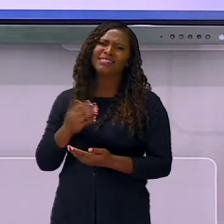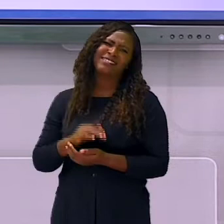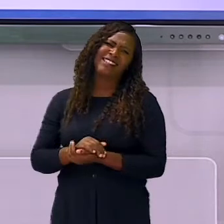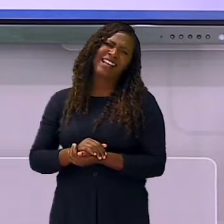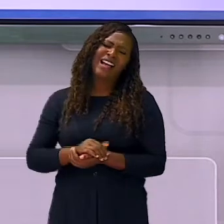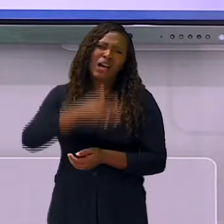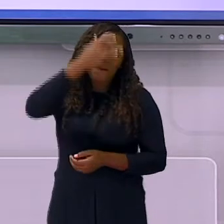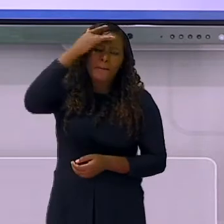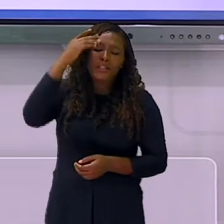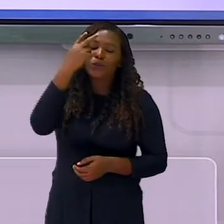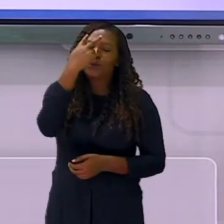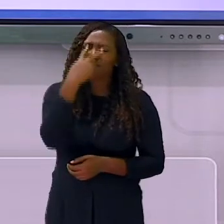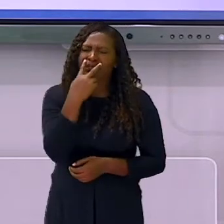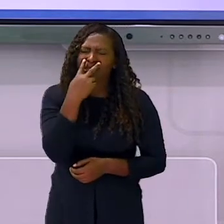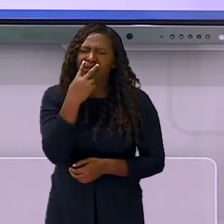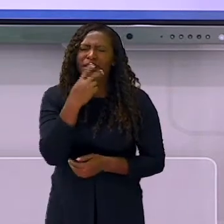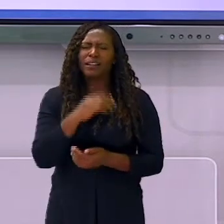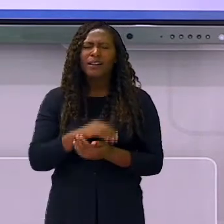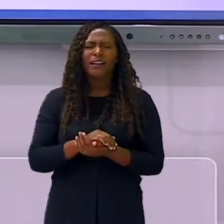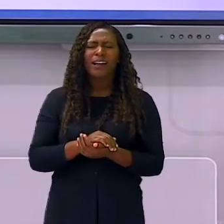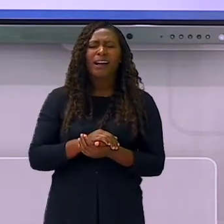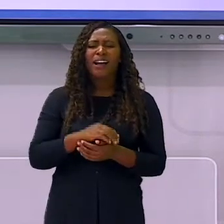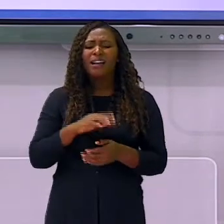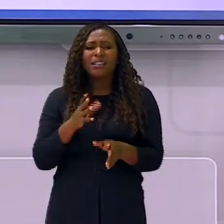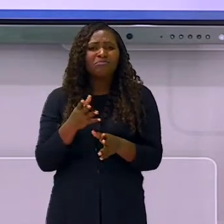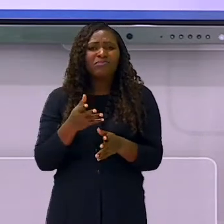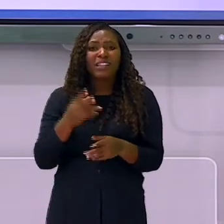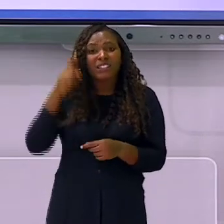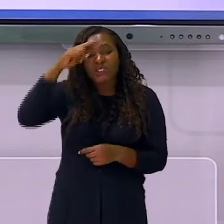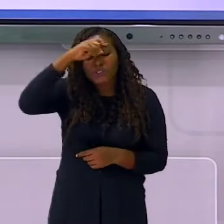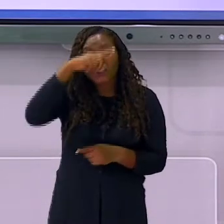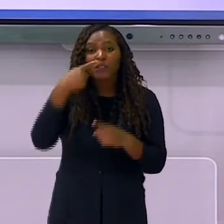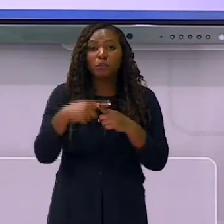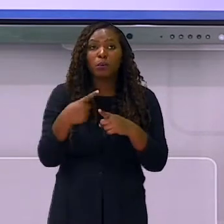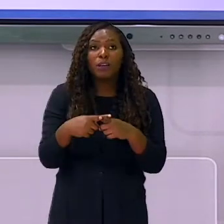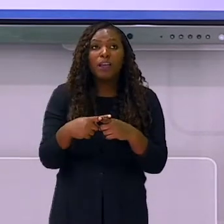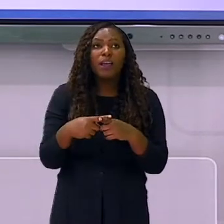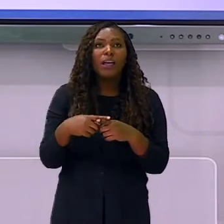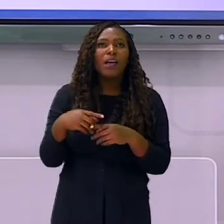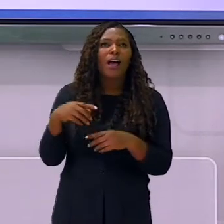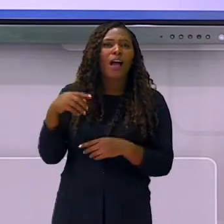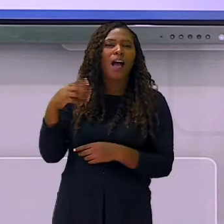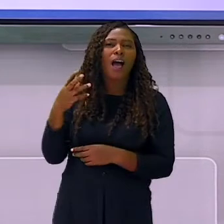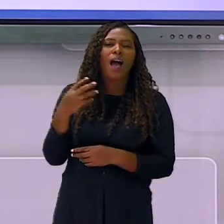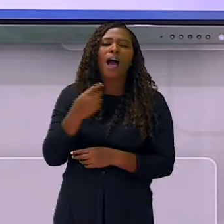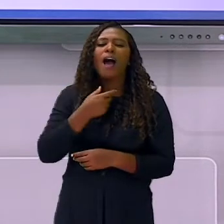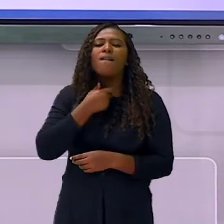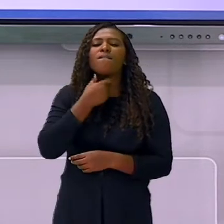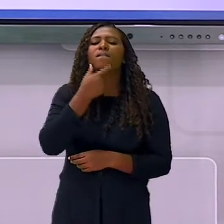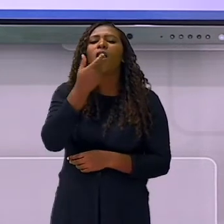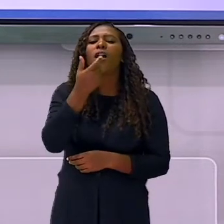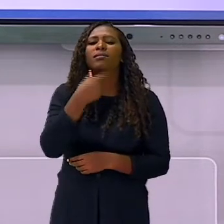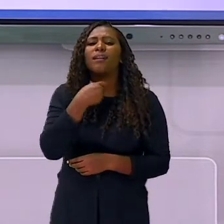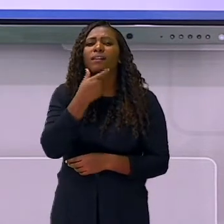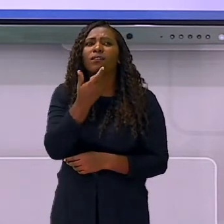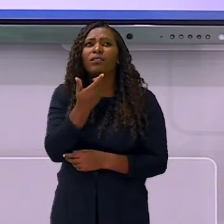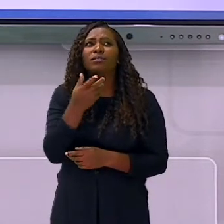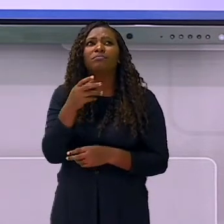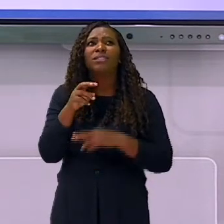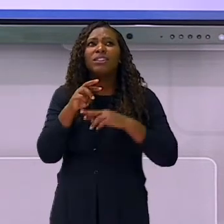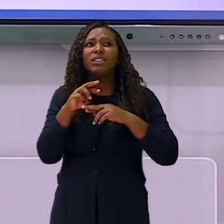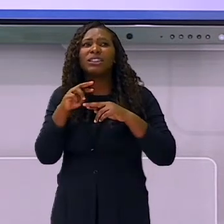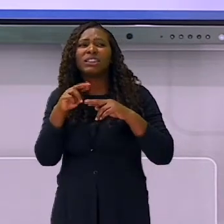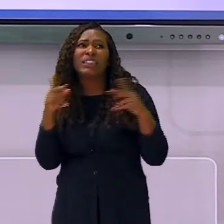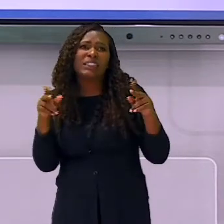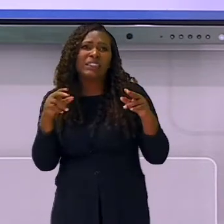identificar a voz de quem está falando. Então, identifique-se sempre ao falar com quem não enxerga.